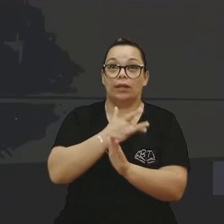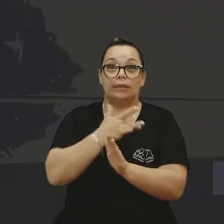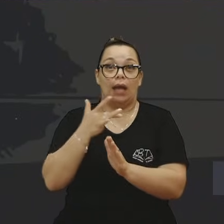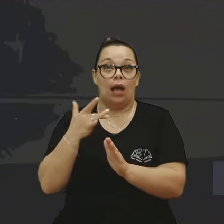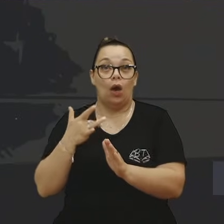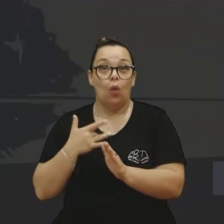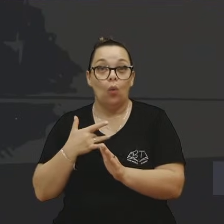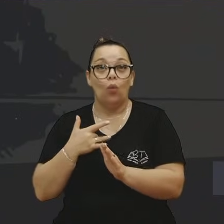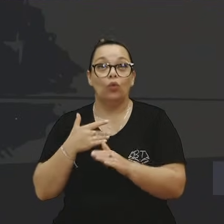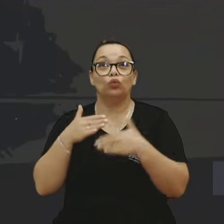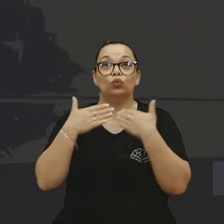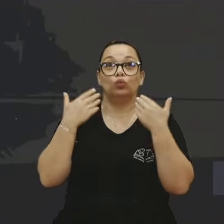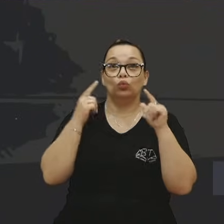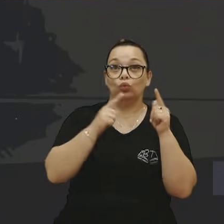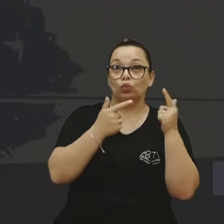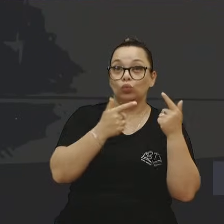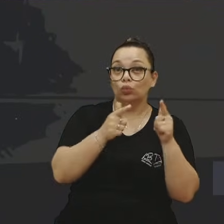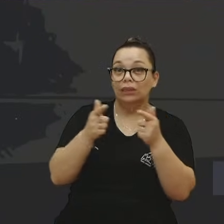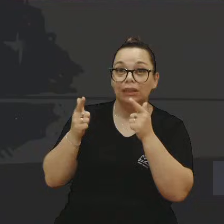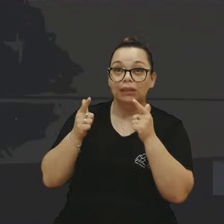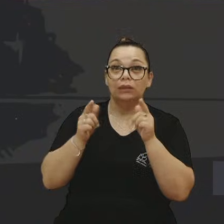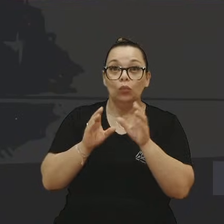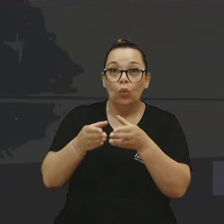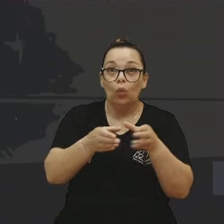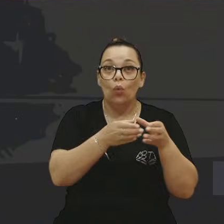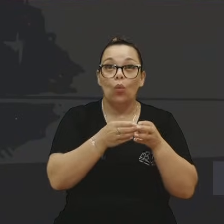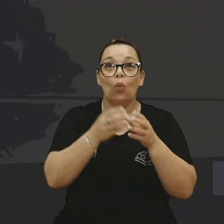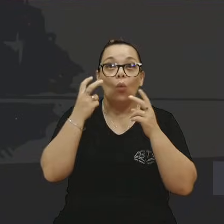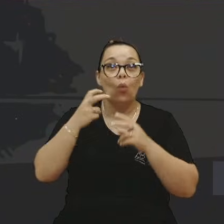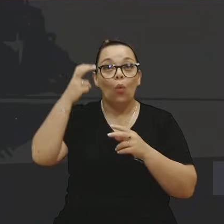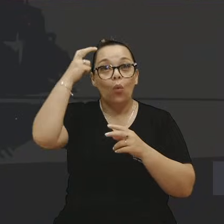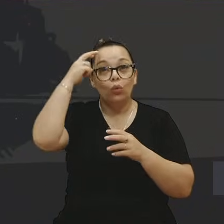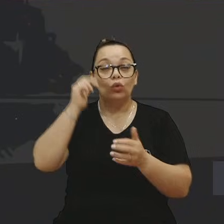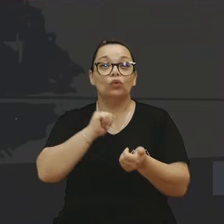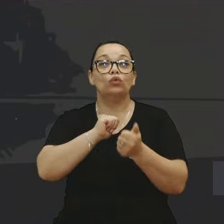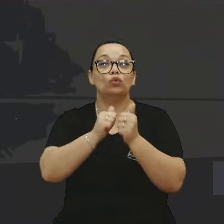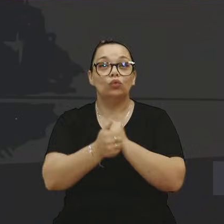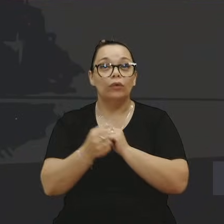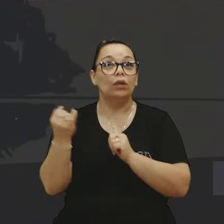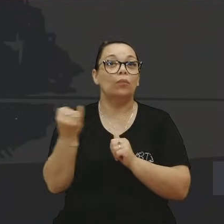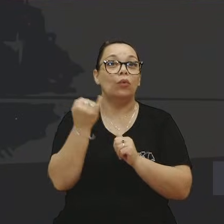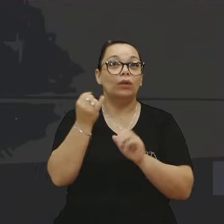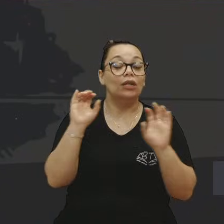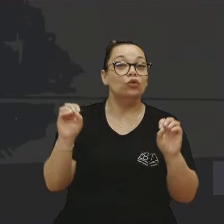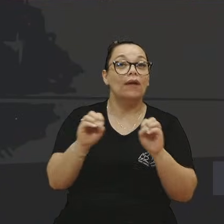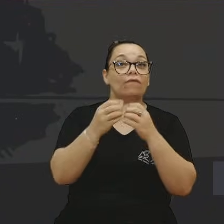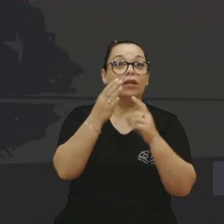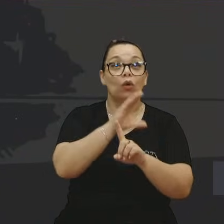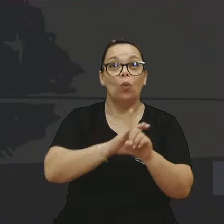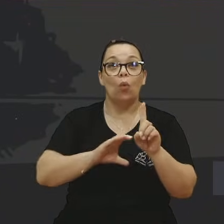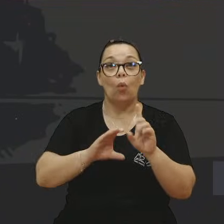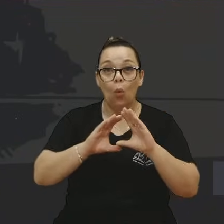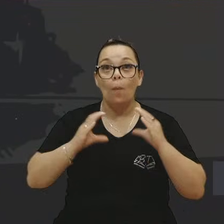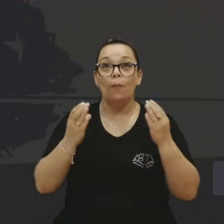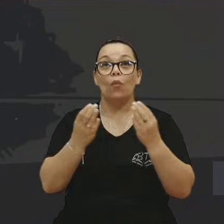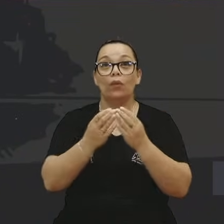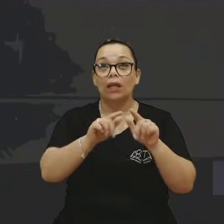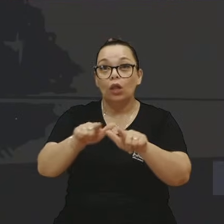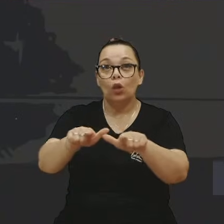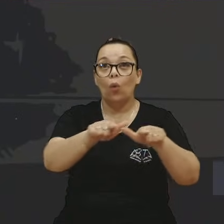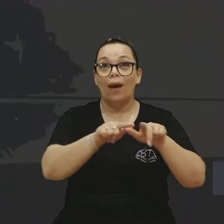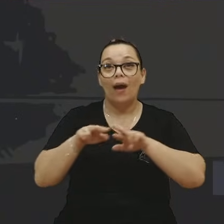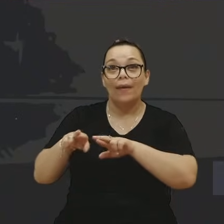ao turismo ou à cultura, por meio do esporte e relevância do evento na comunidade local,